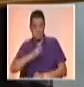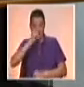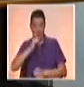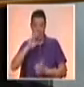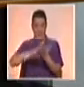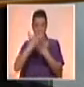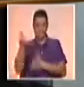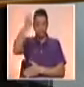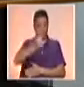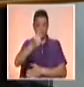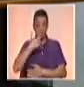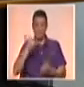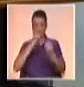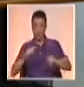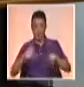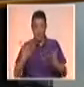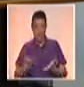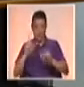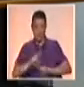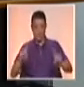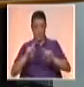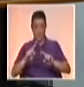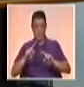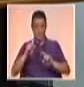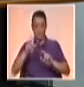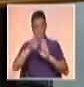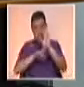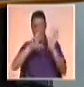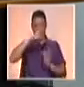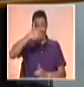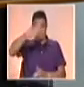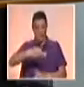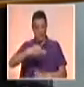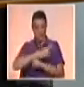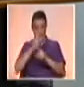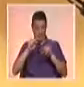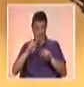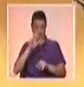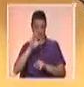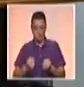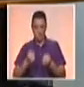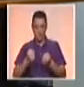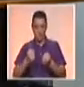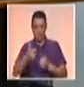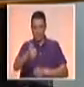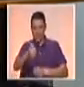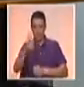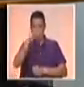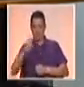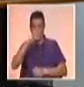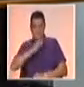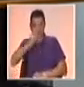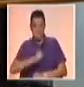língua gestual nos programas da RTP. Segundo Noélia Macedo, coordenadora da... Não colocar o